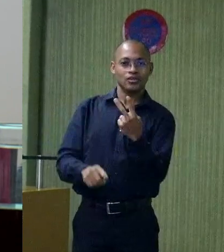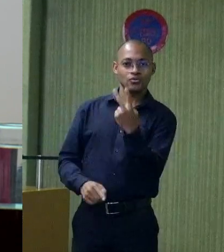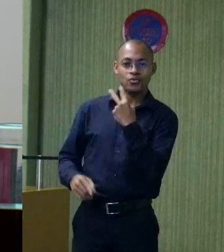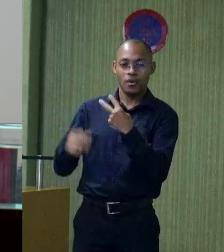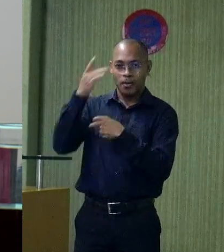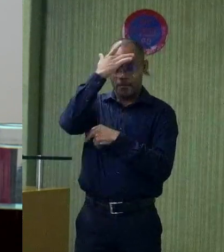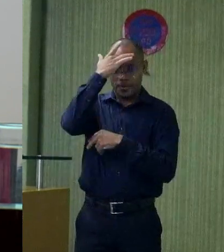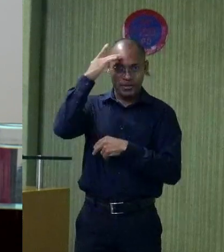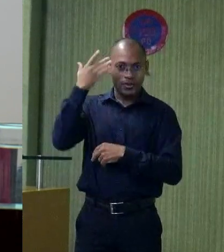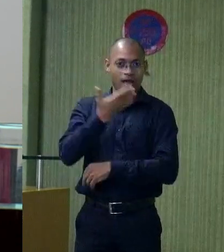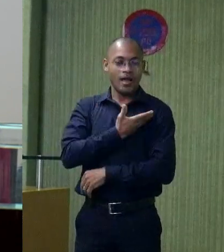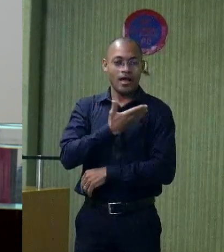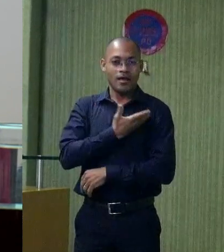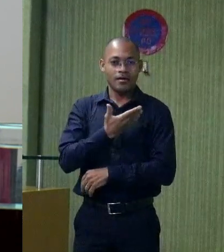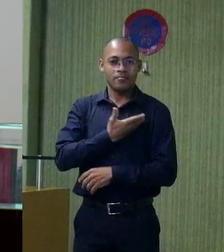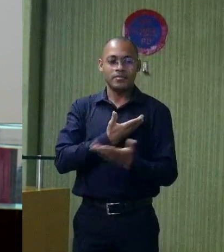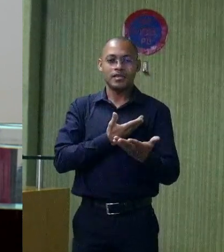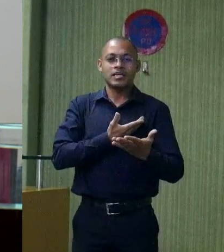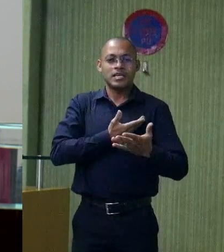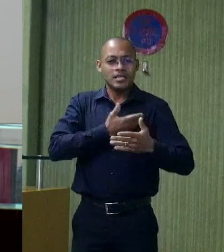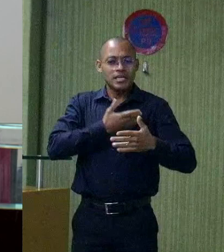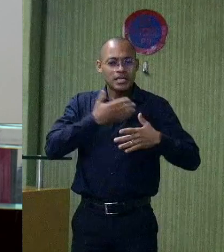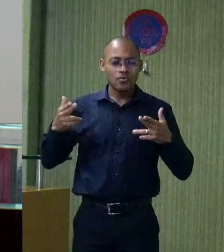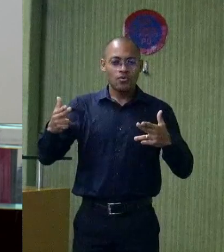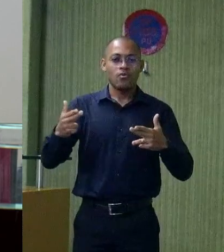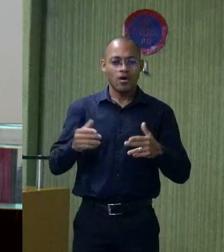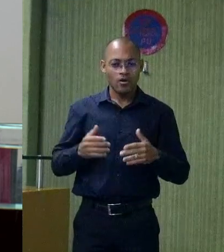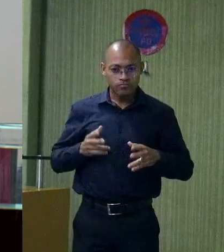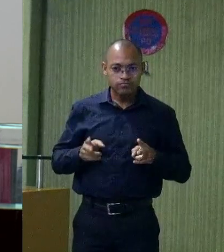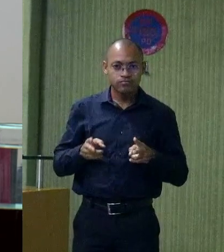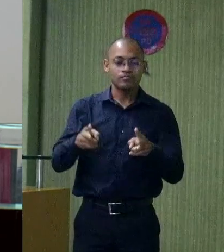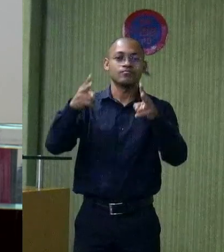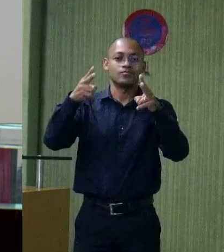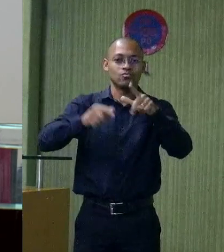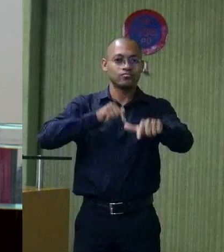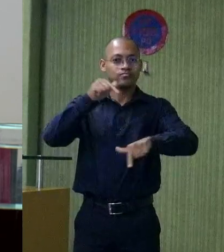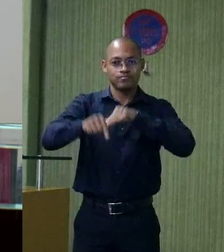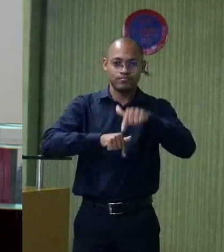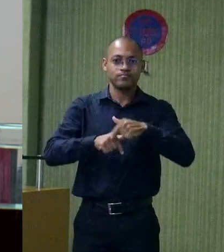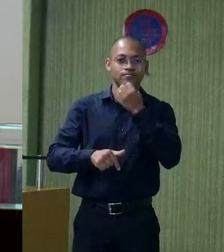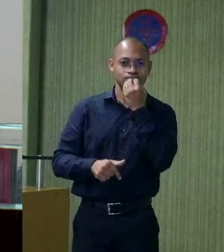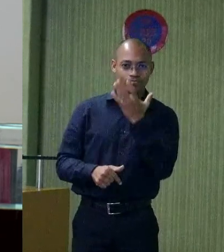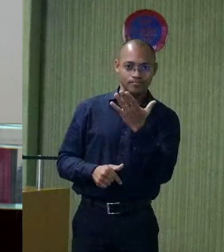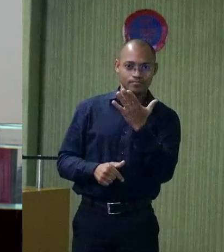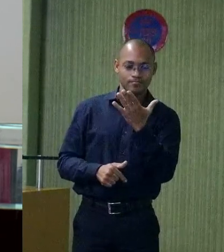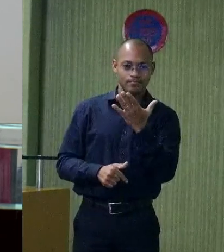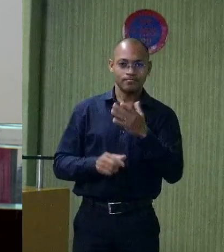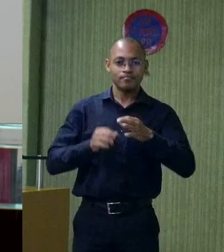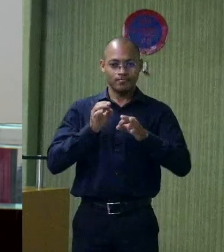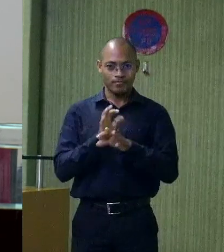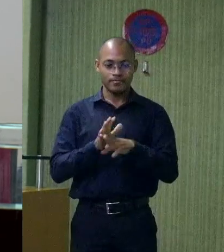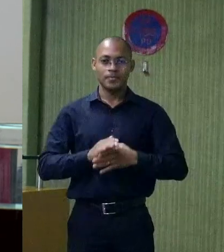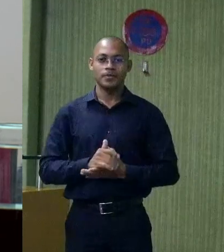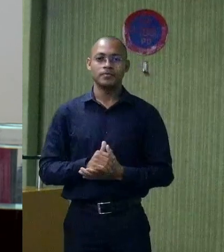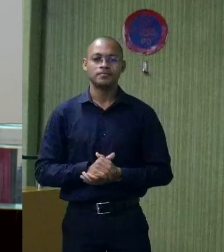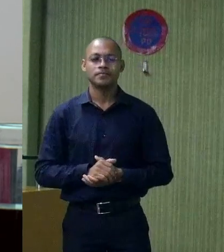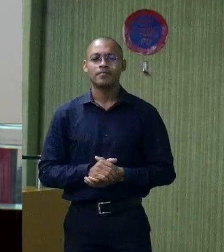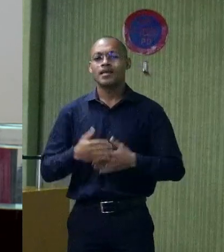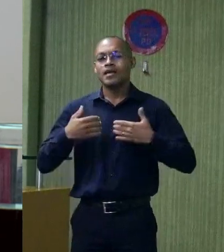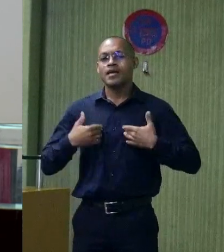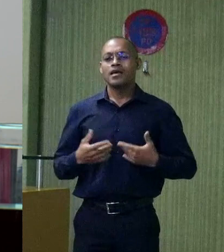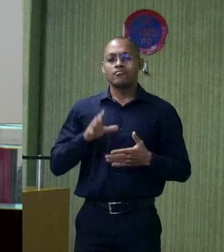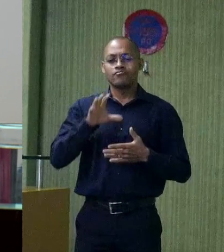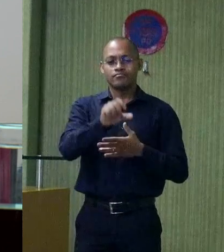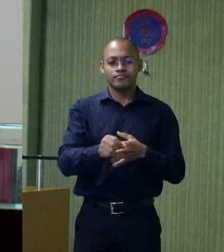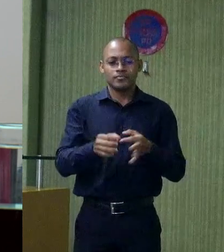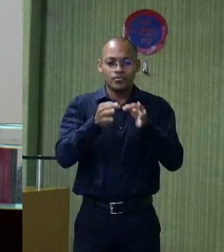né E lembrando um pouco D dalisa do do Amazonas né eu peguei um trechinho do hino do Amazonas que mostra a